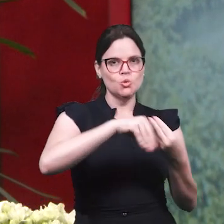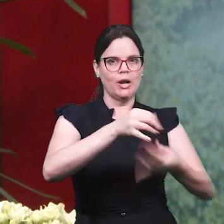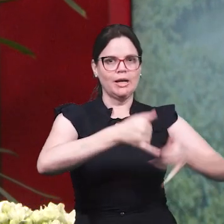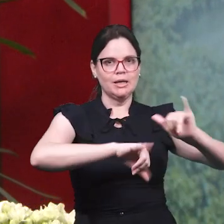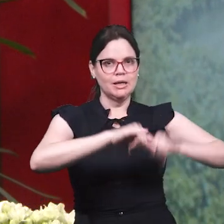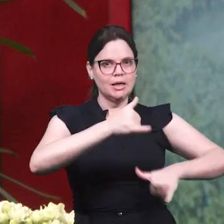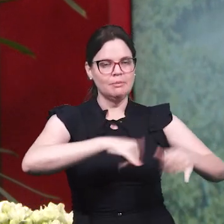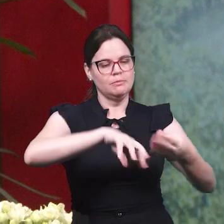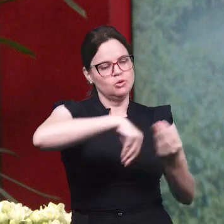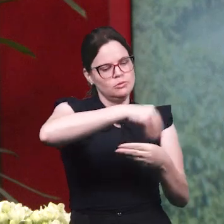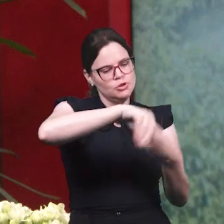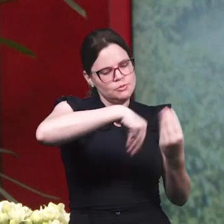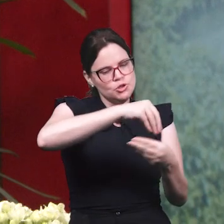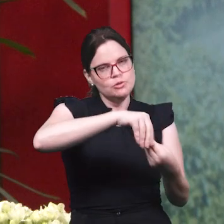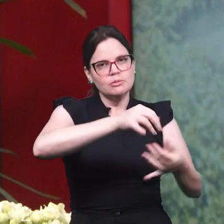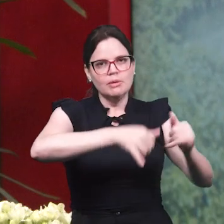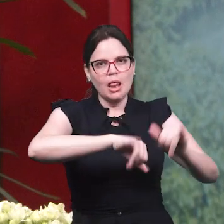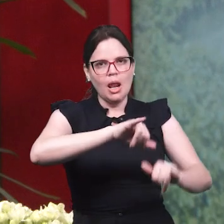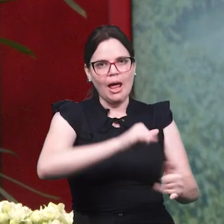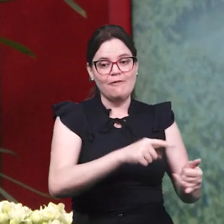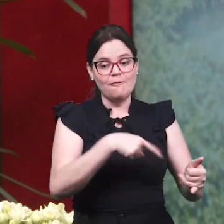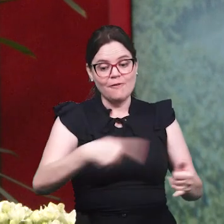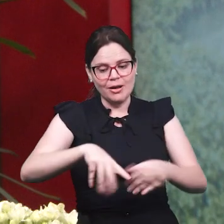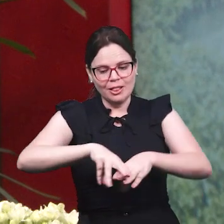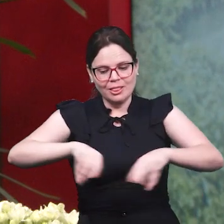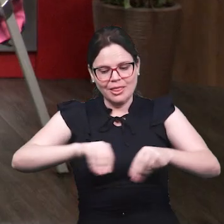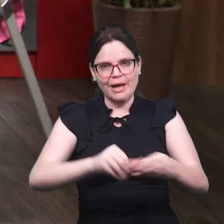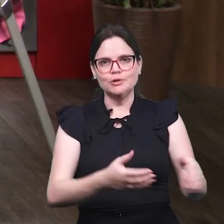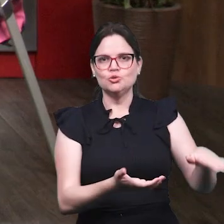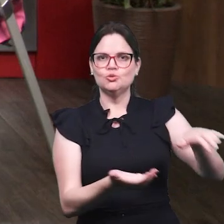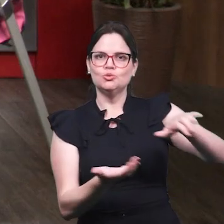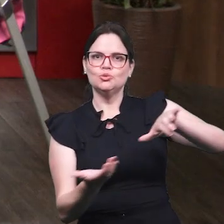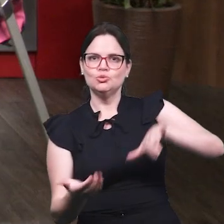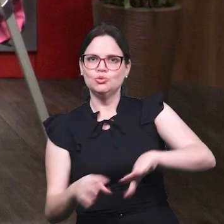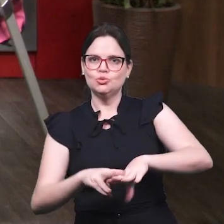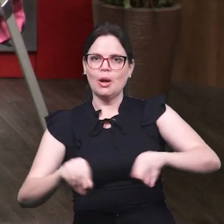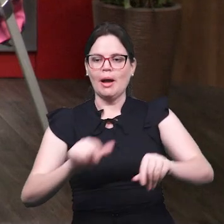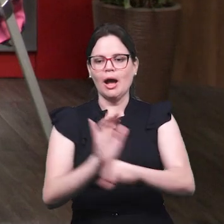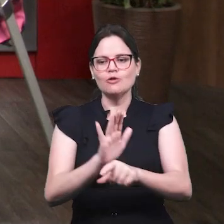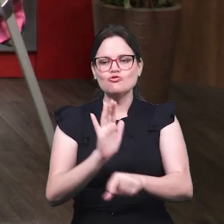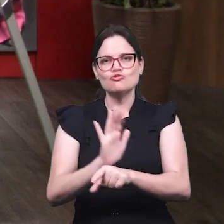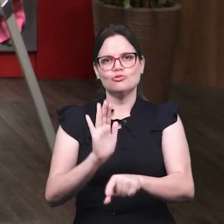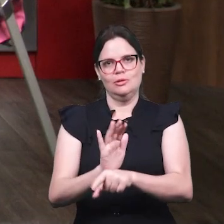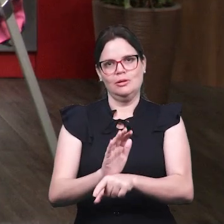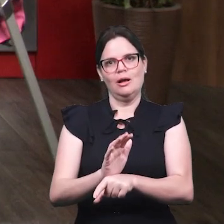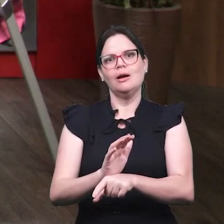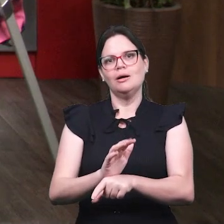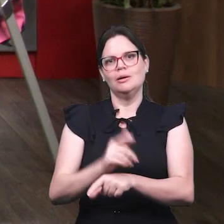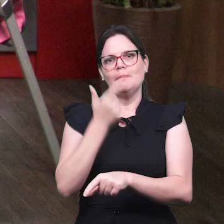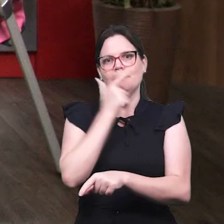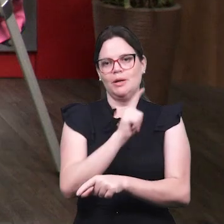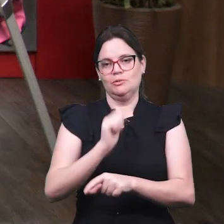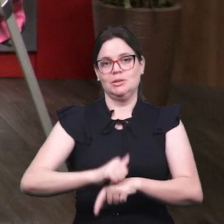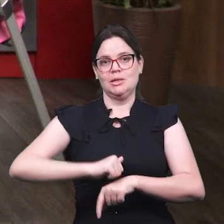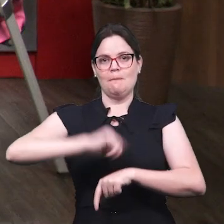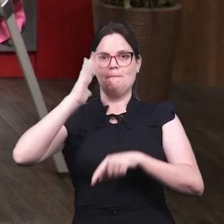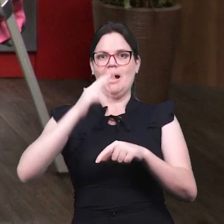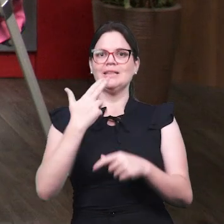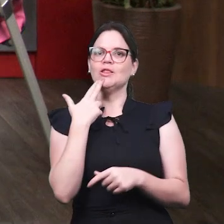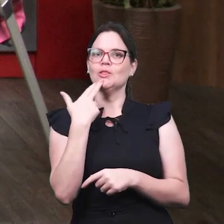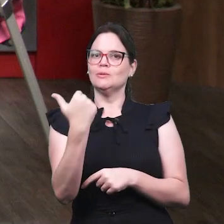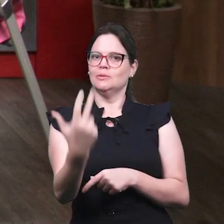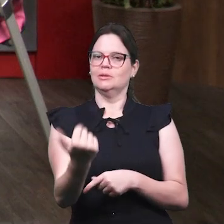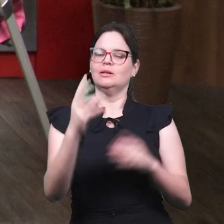fazer um enriquecimento, que é, na verdade, fornecer nutrientes para esse solo. Então, o que as pessoas normalmente fazem, né, para